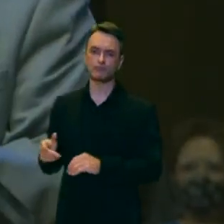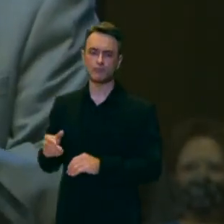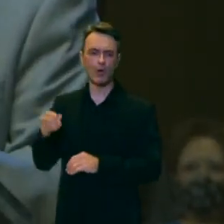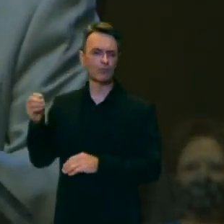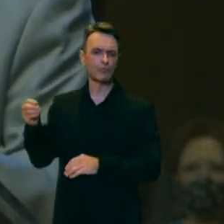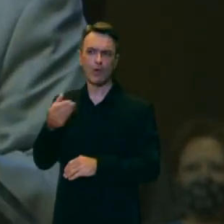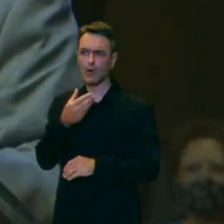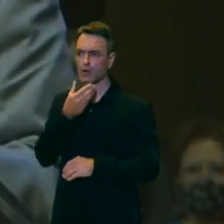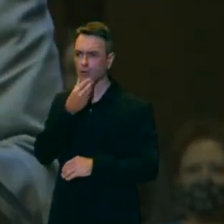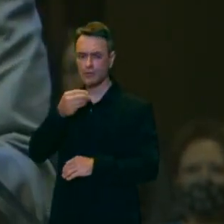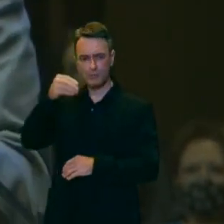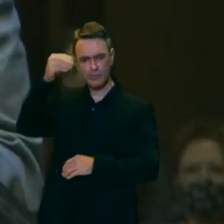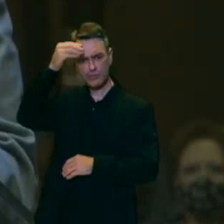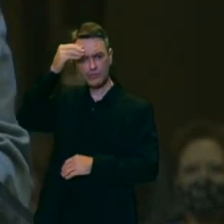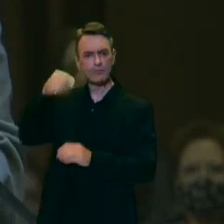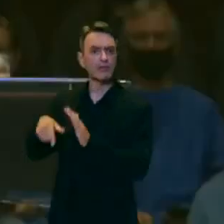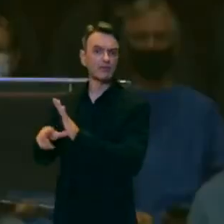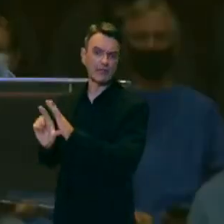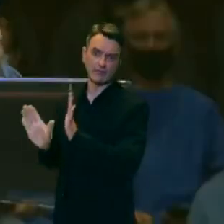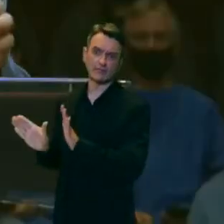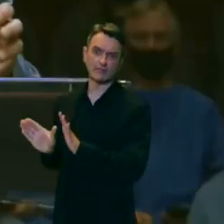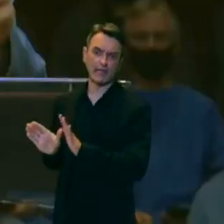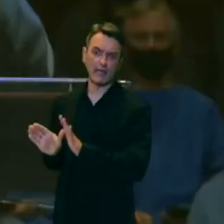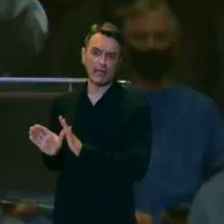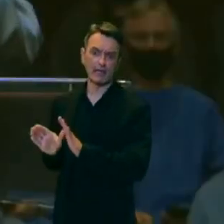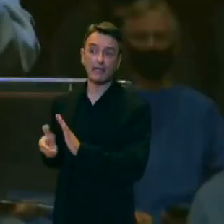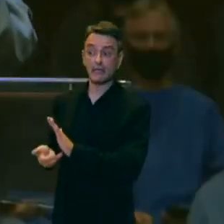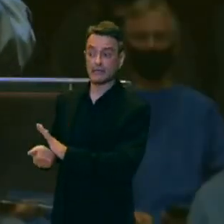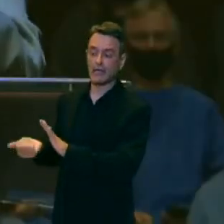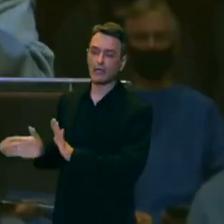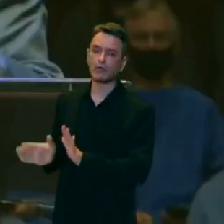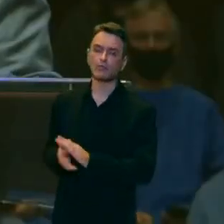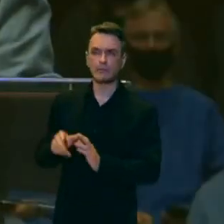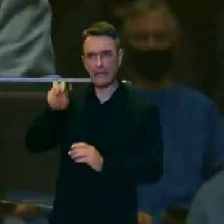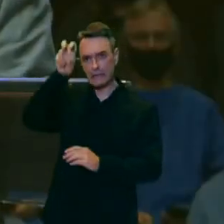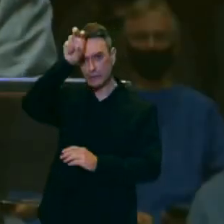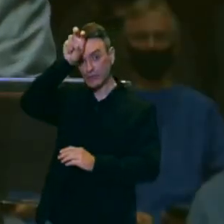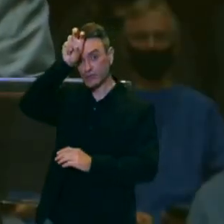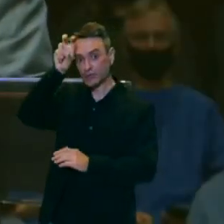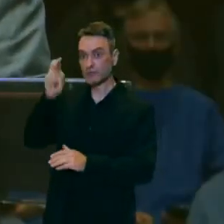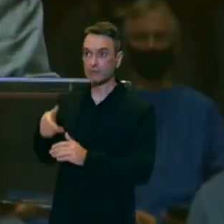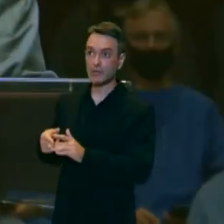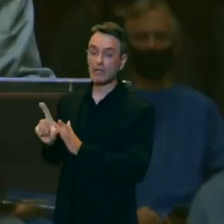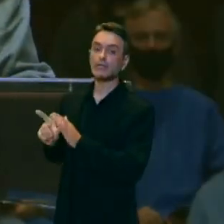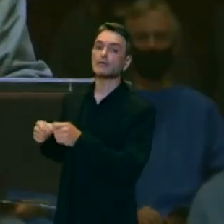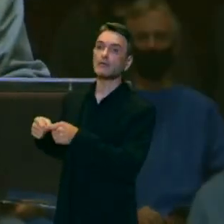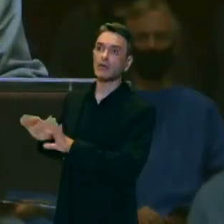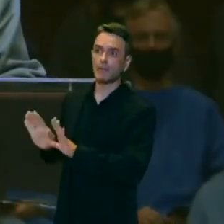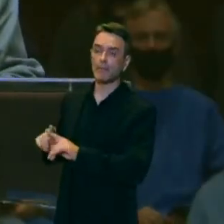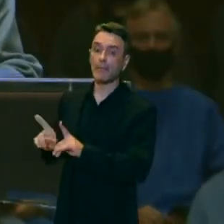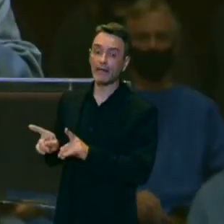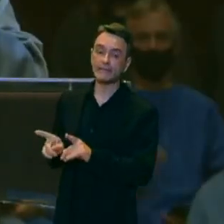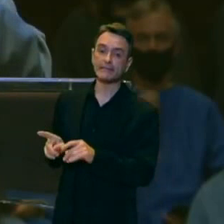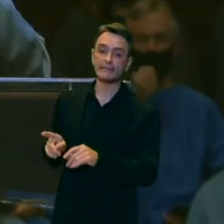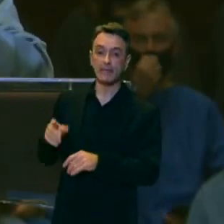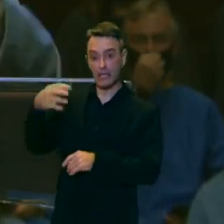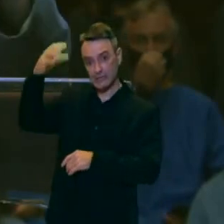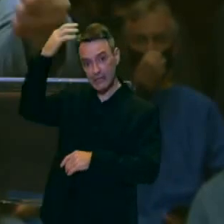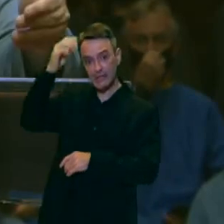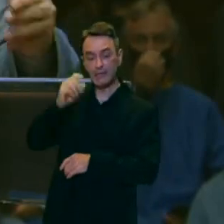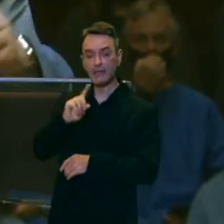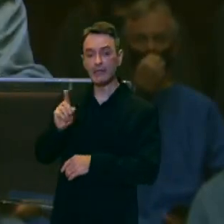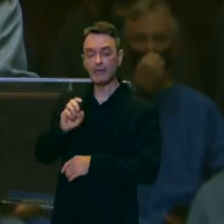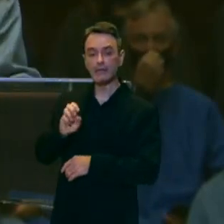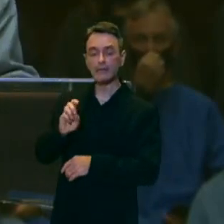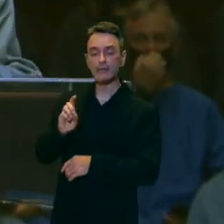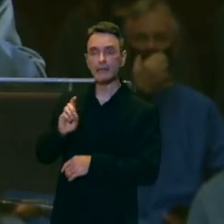o antecessor dele, que tinha sido colocado pelo Egito naquele trono. E Zedequias então se torna